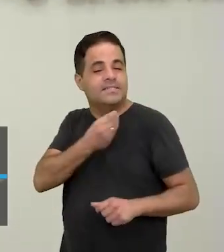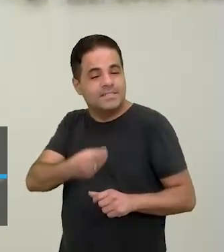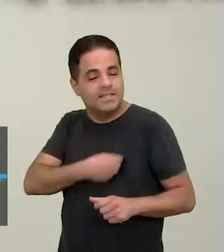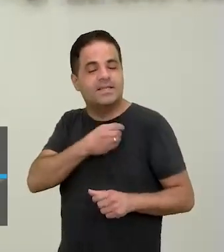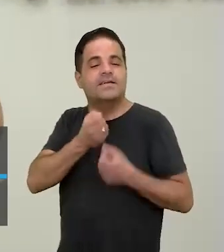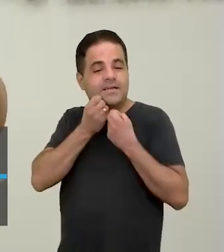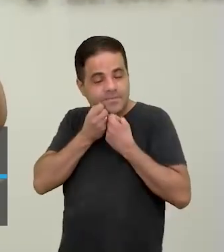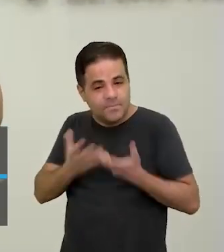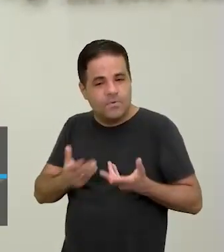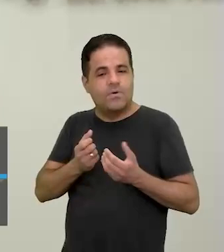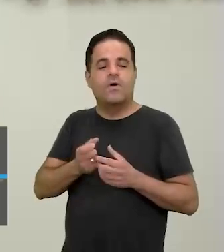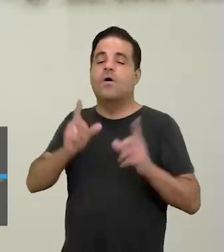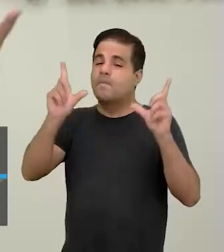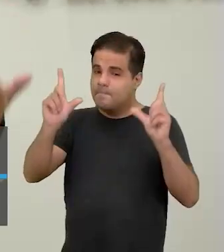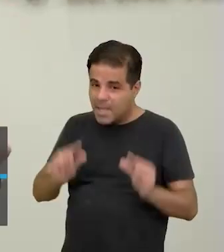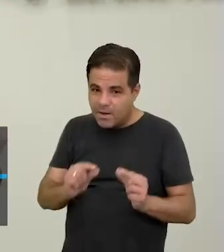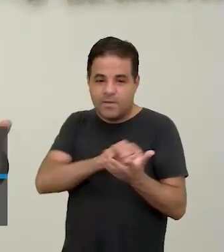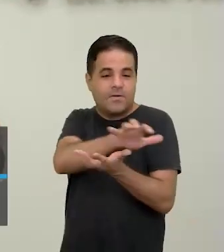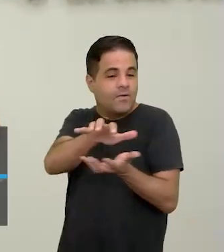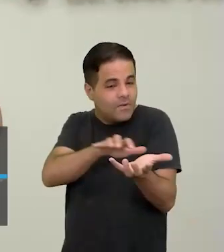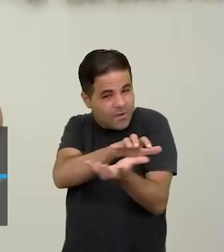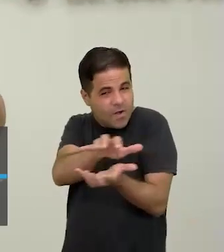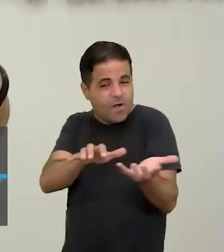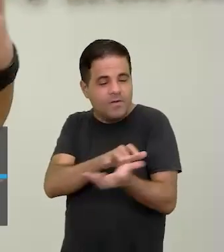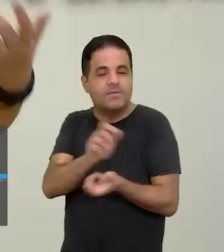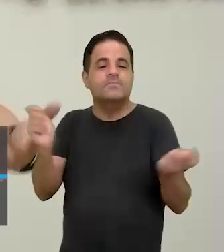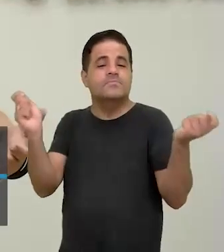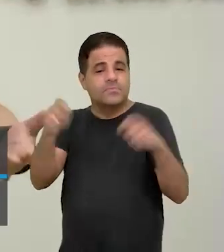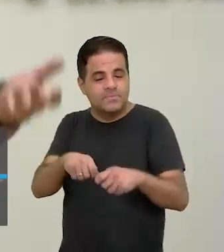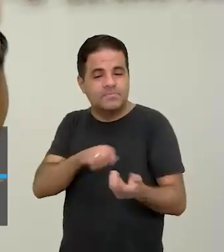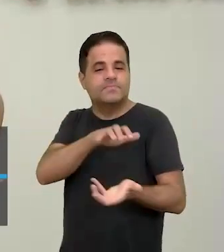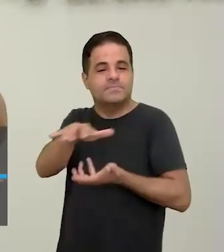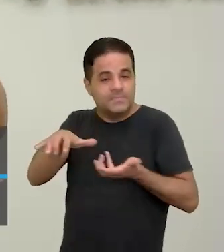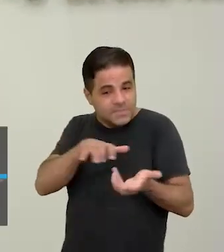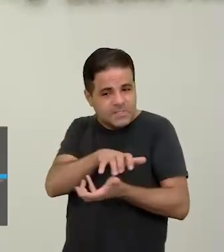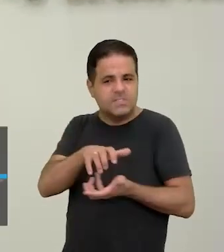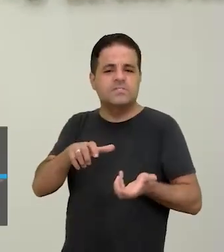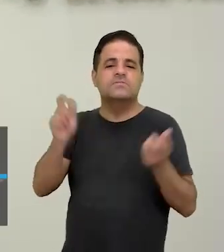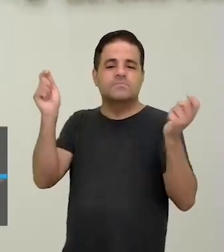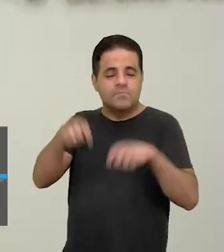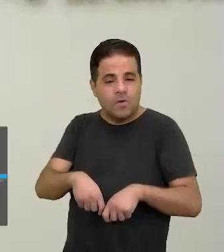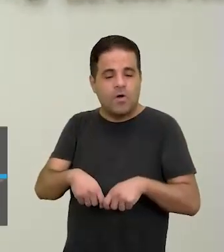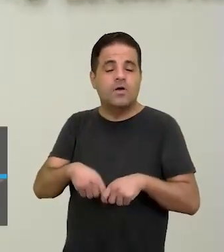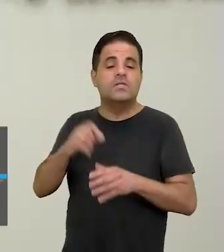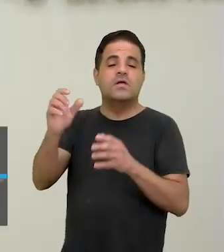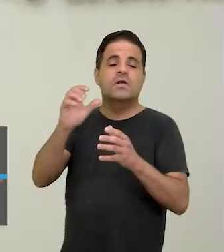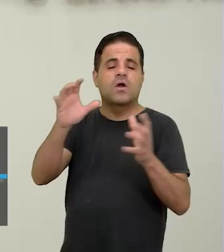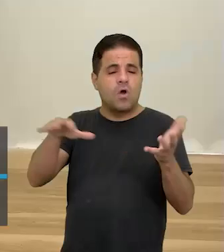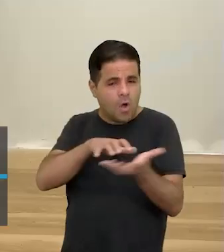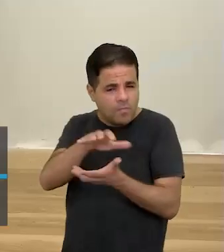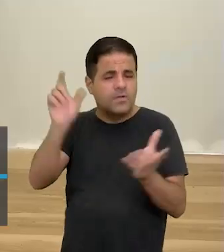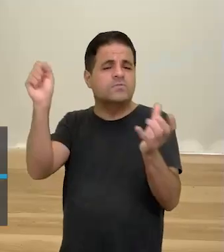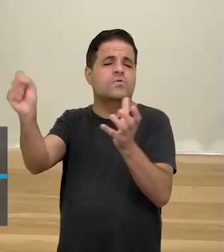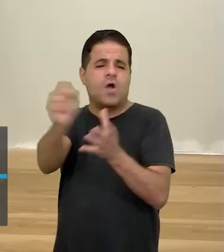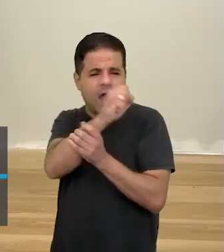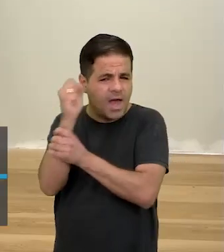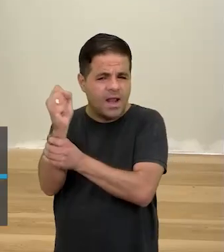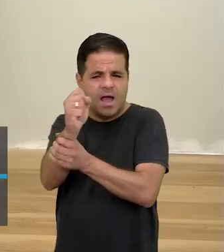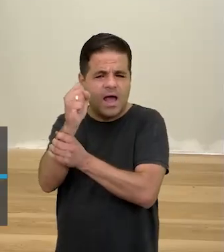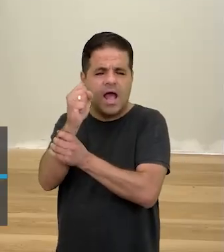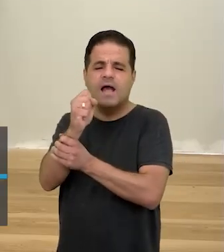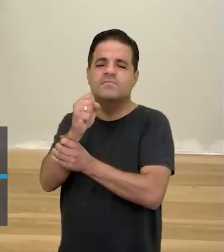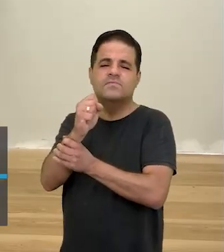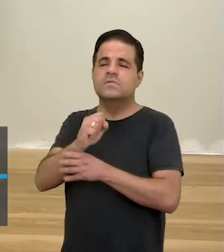a menor quantidade de conflitos possíveis e esses conflitos que eles não sejam conflitos graves, né? Não